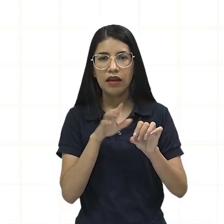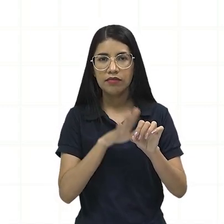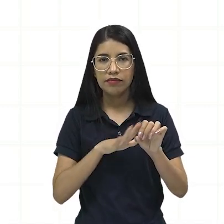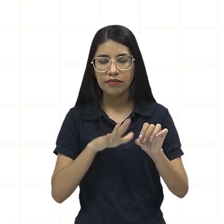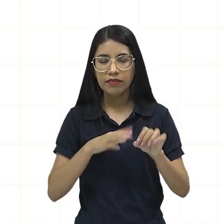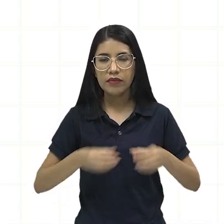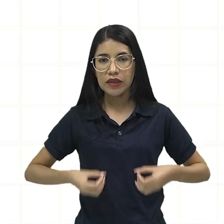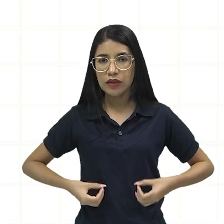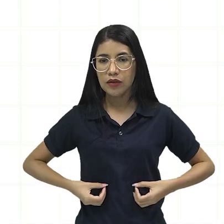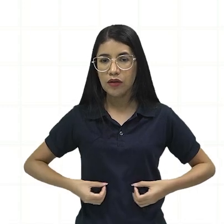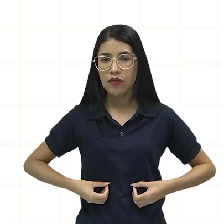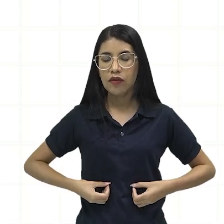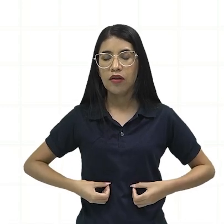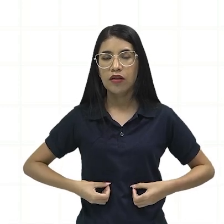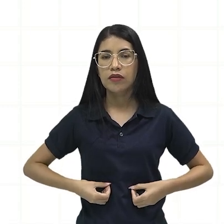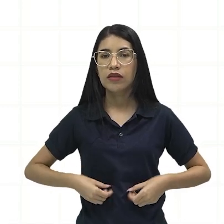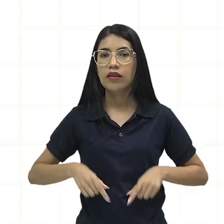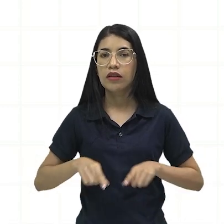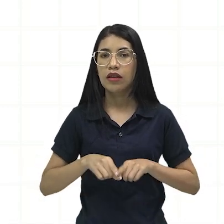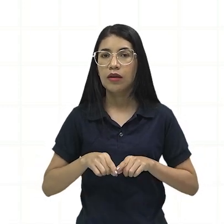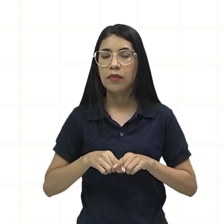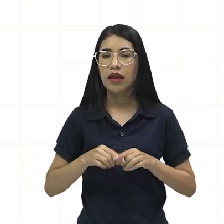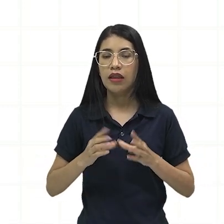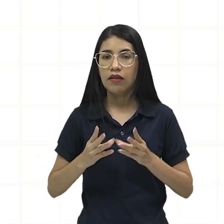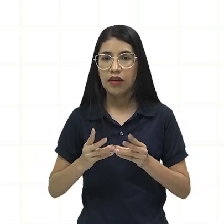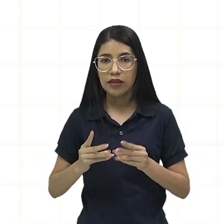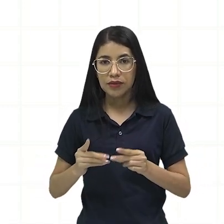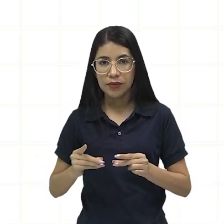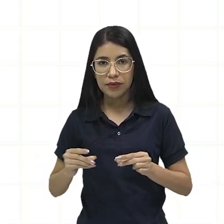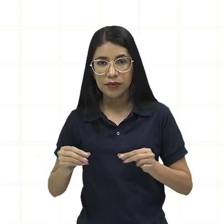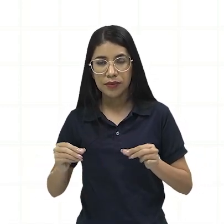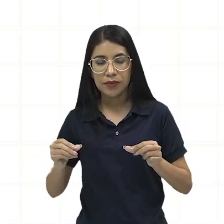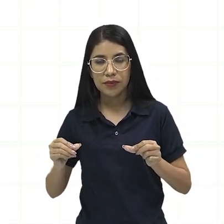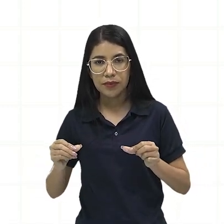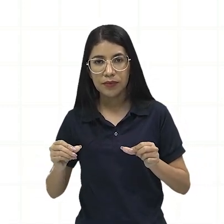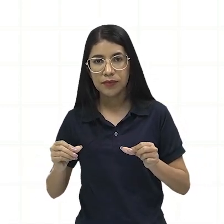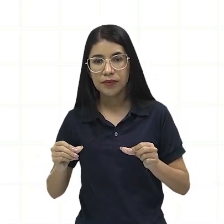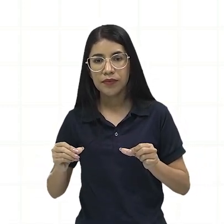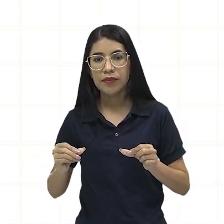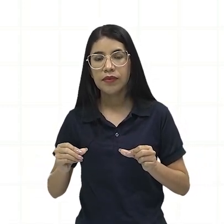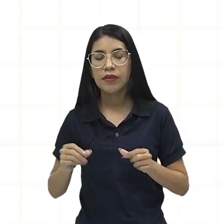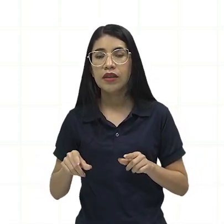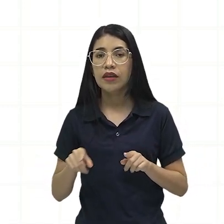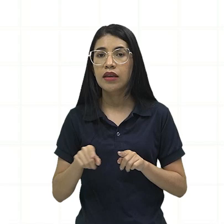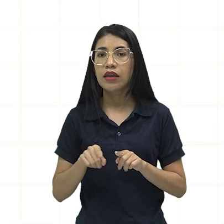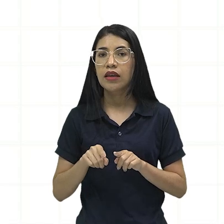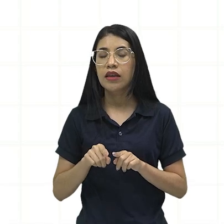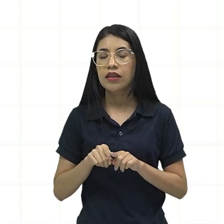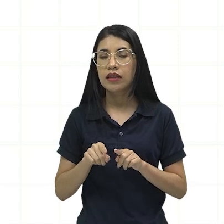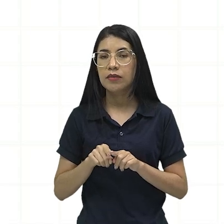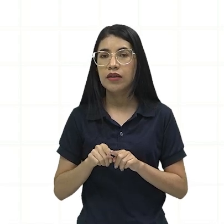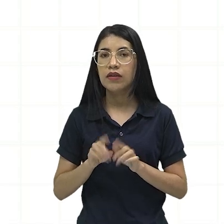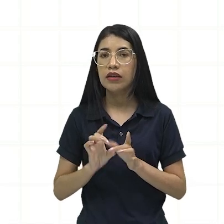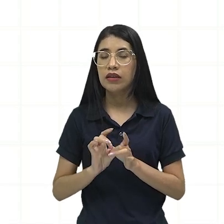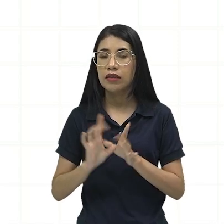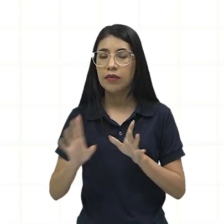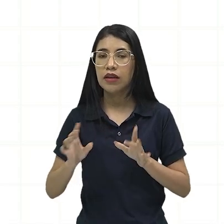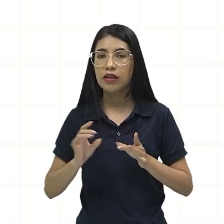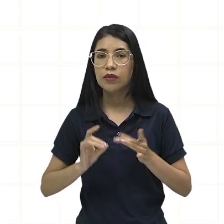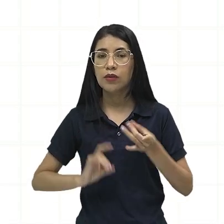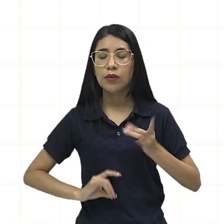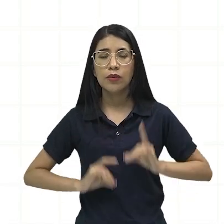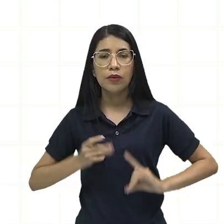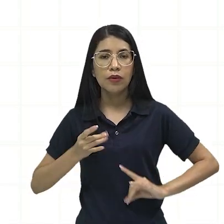do ovário, né, ela vai se degenerando, tá? E isso vai dando ali, também liberando